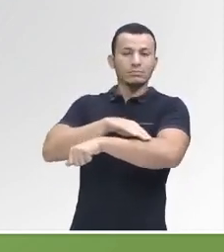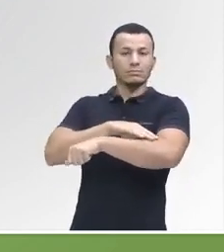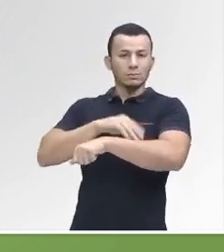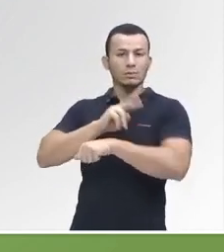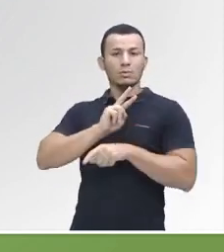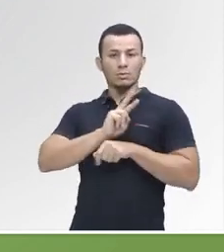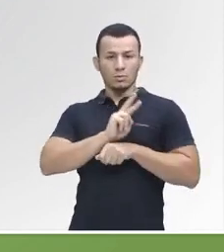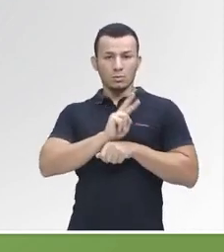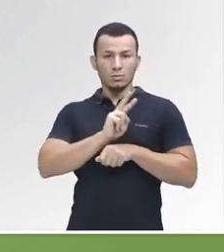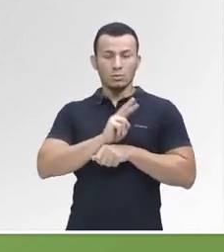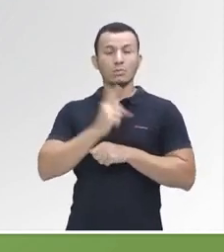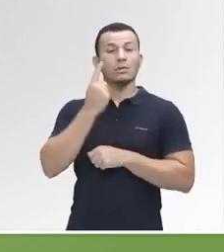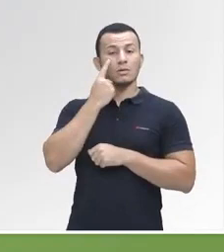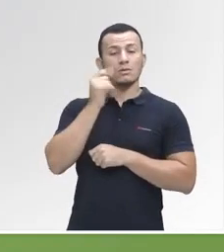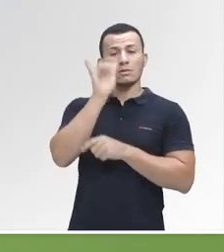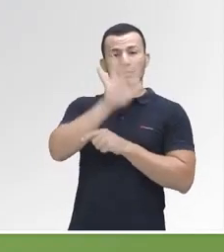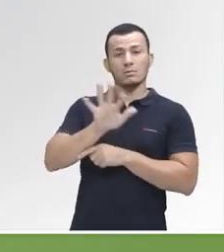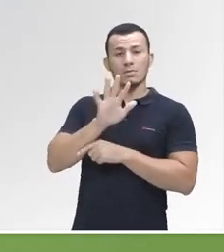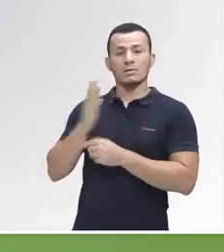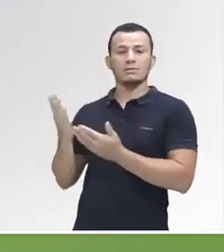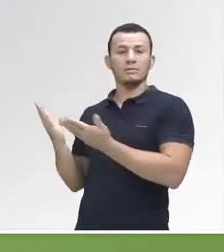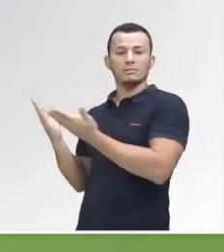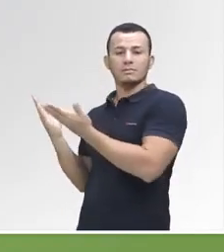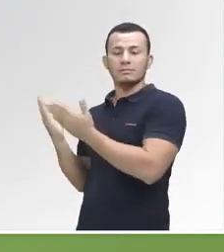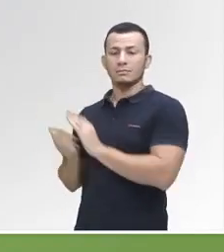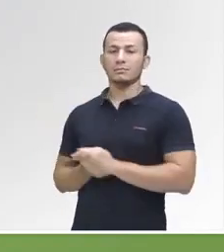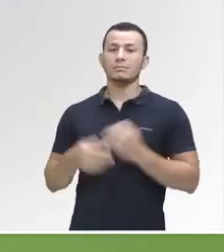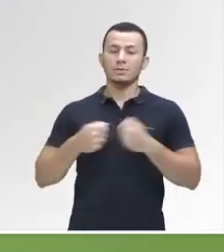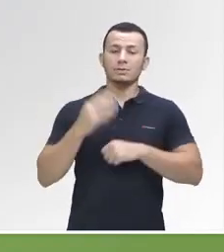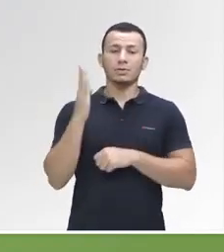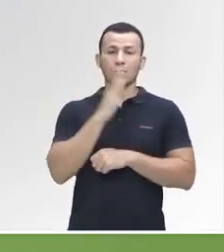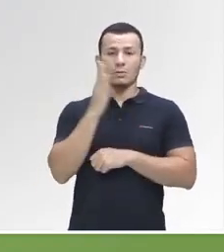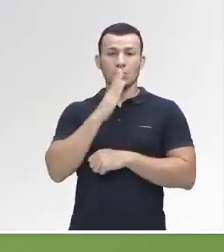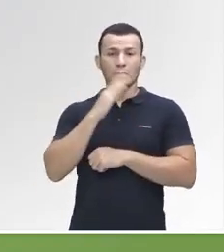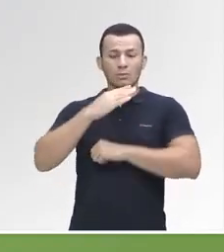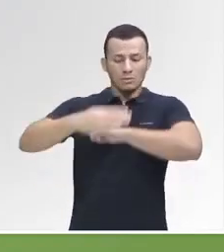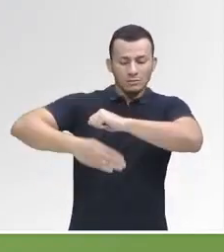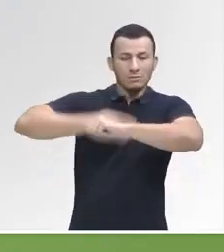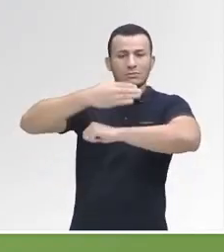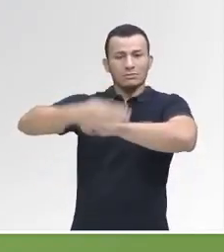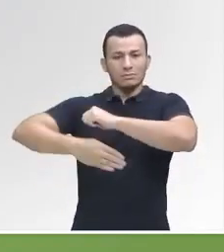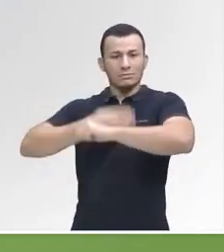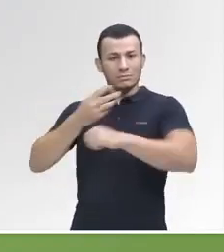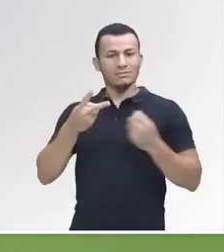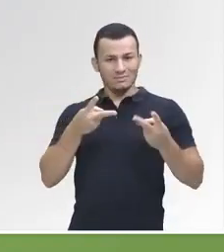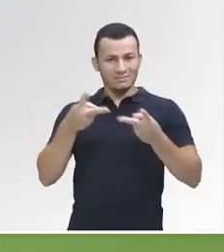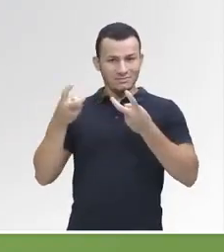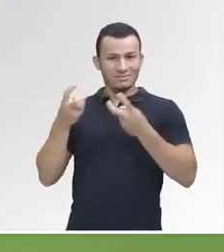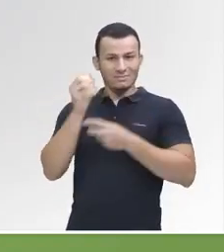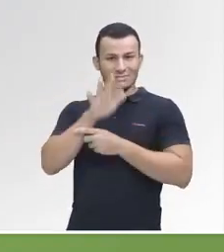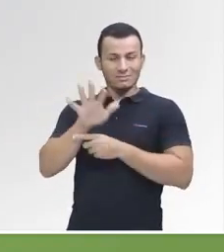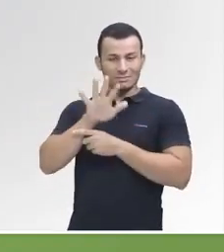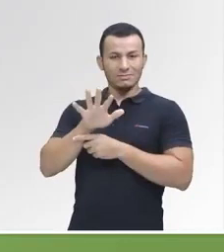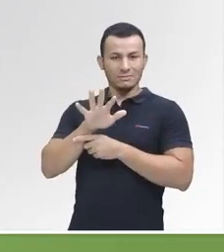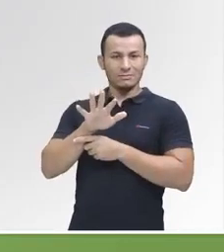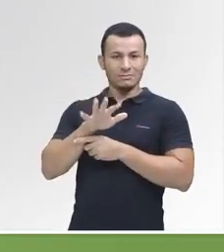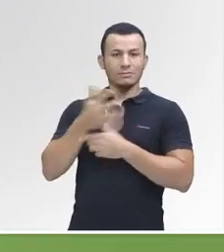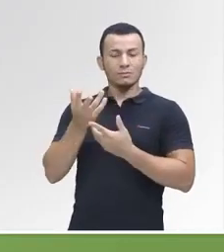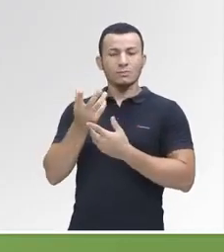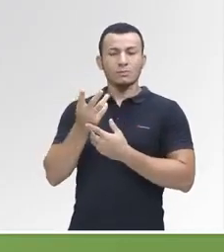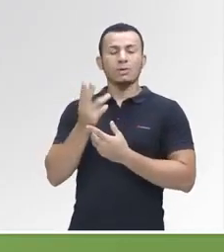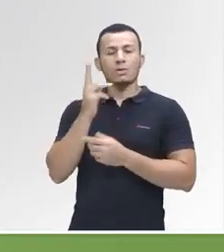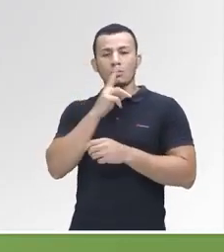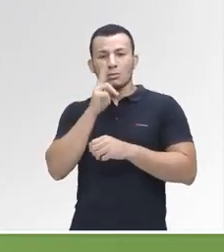ver aqui na imagem, ele precisou logo ser atendido, então veio os primeiros socorros. Ali, ó, como você pode ver, o ferimento ou